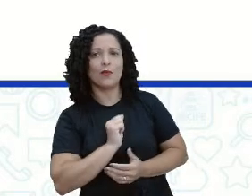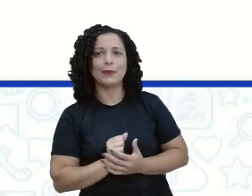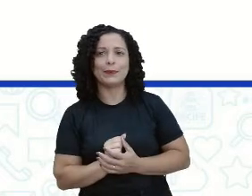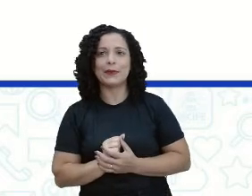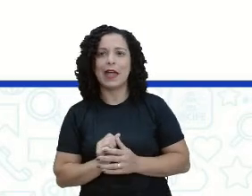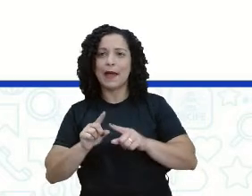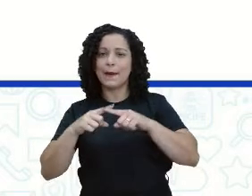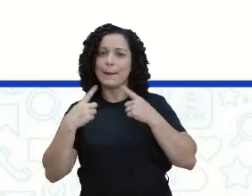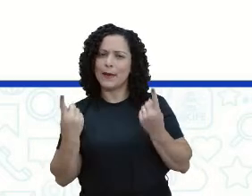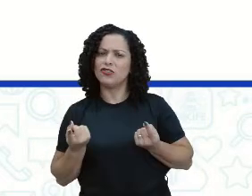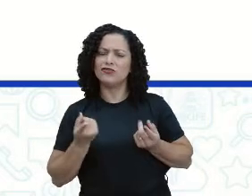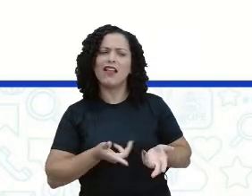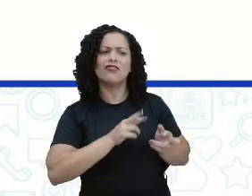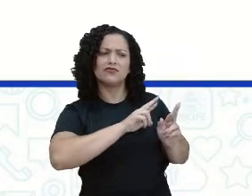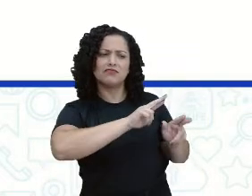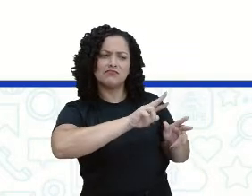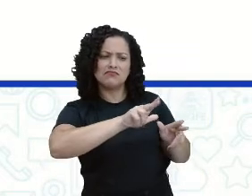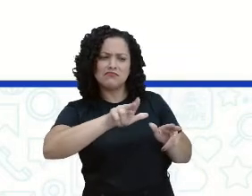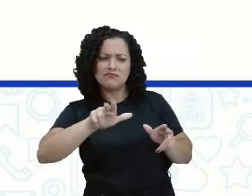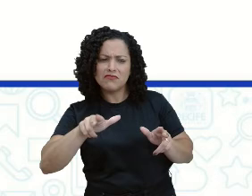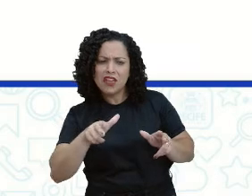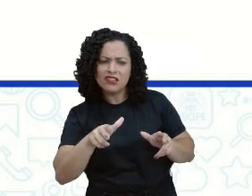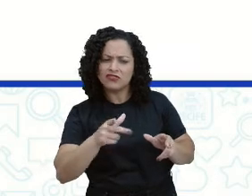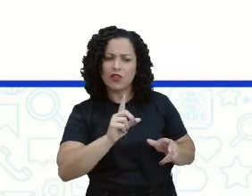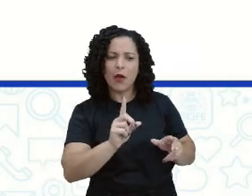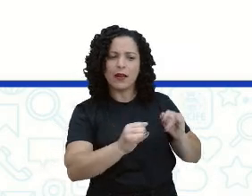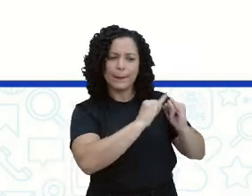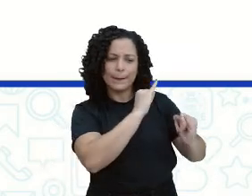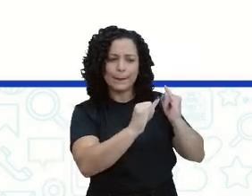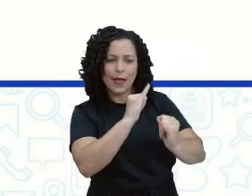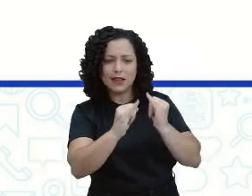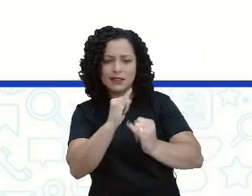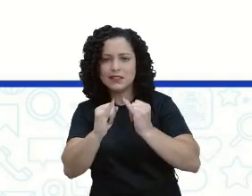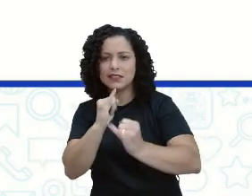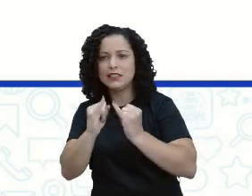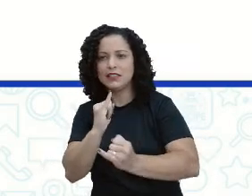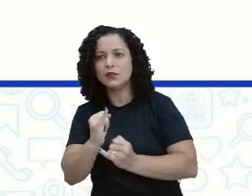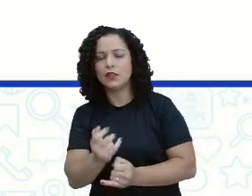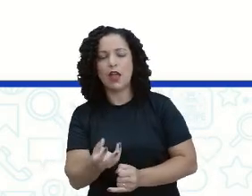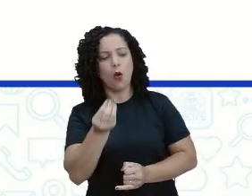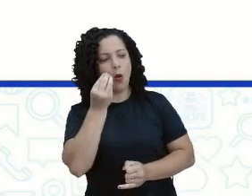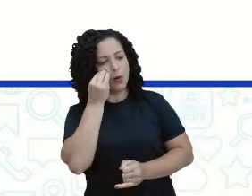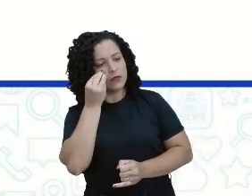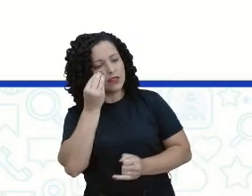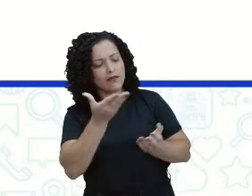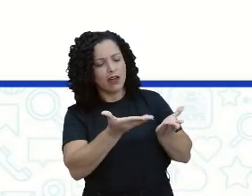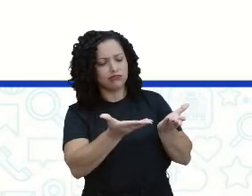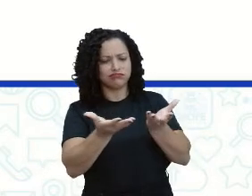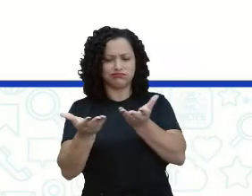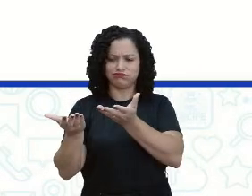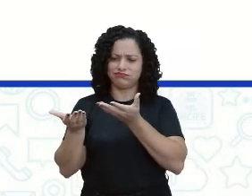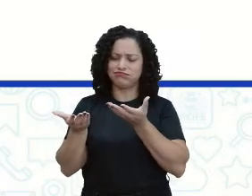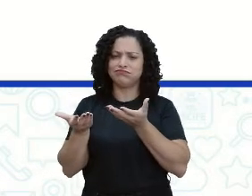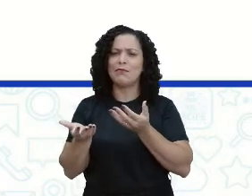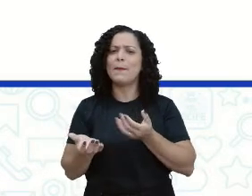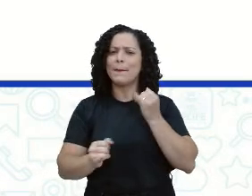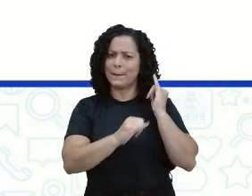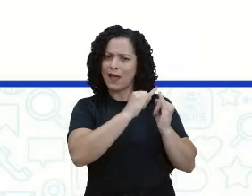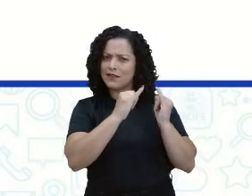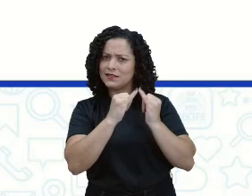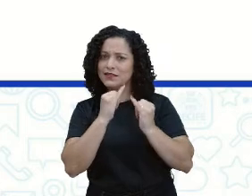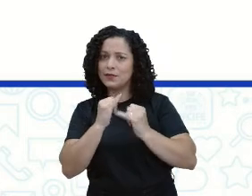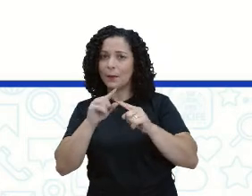são semelhantes. Ele começa a observar rapidinho aquela ave, ele está achando que são semelhantes. Mas será